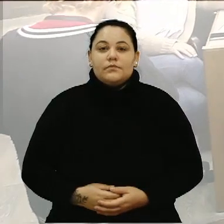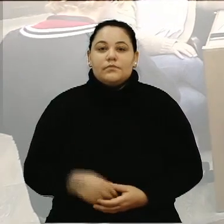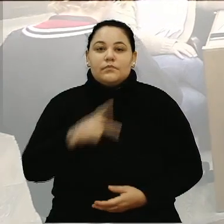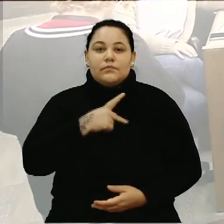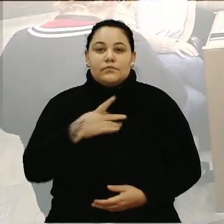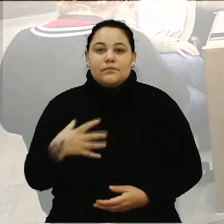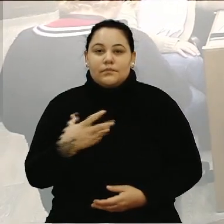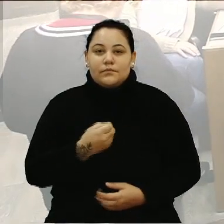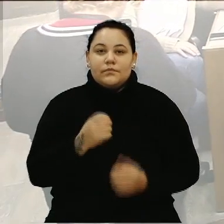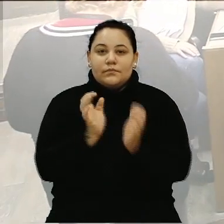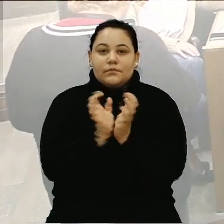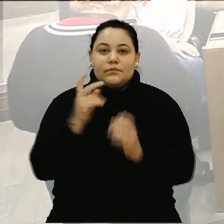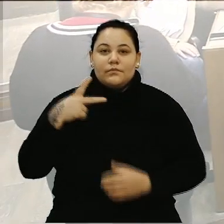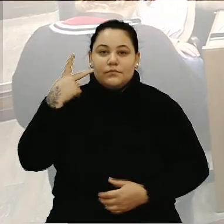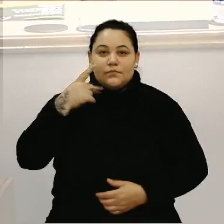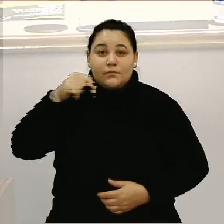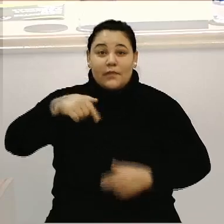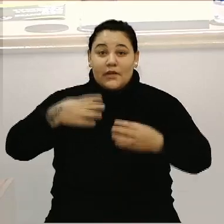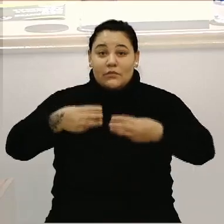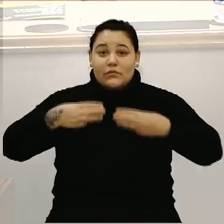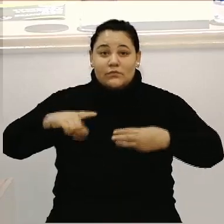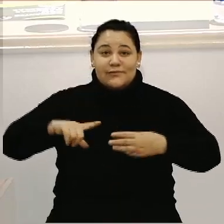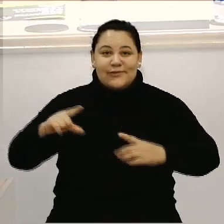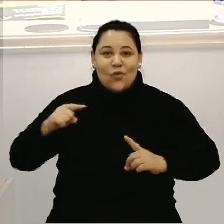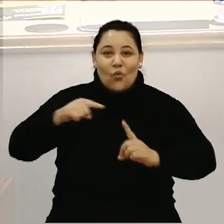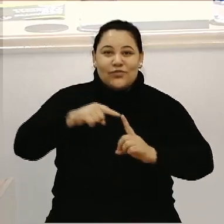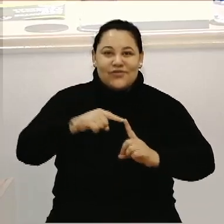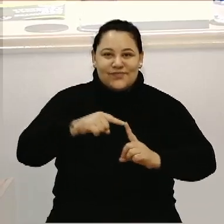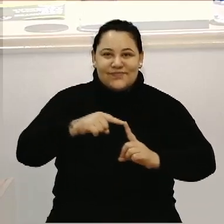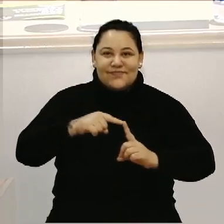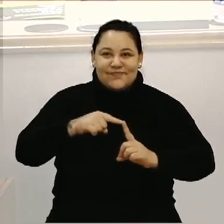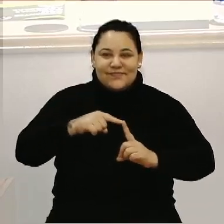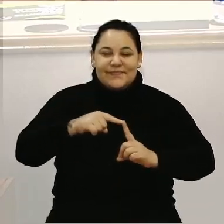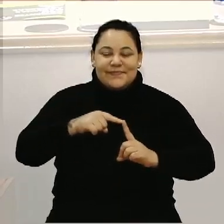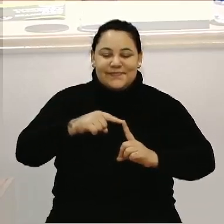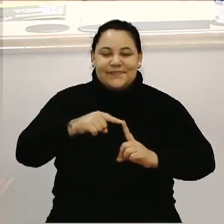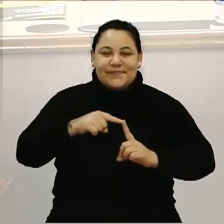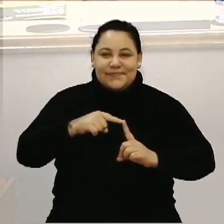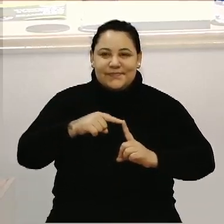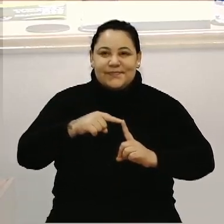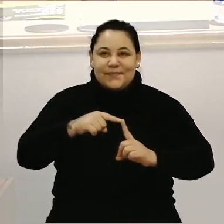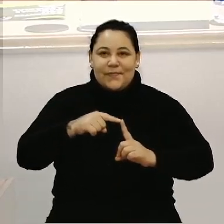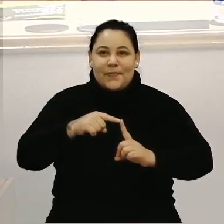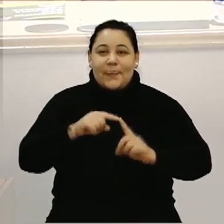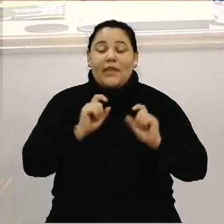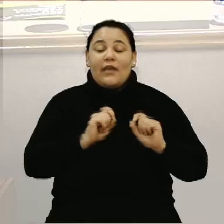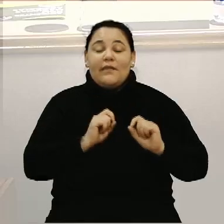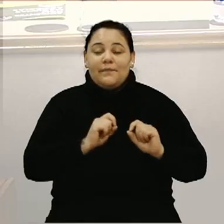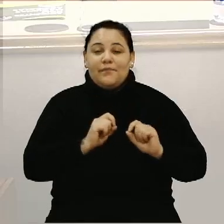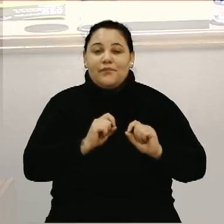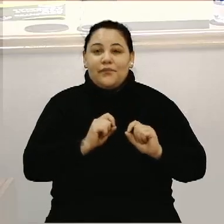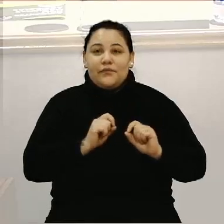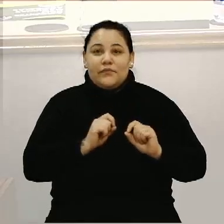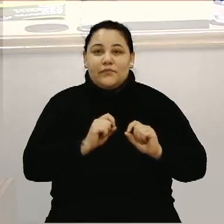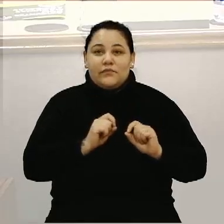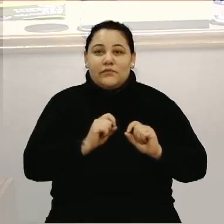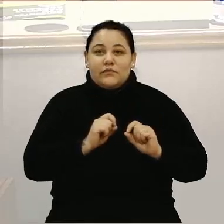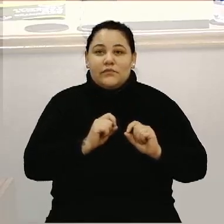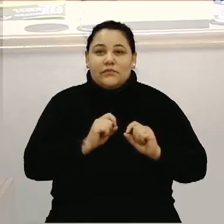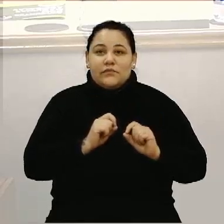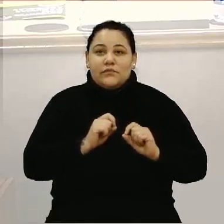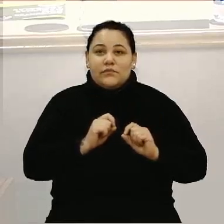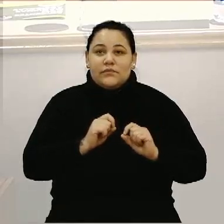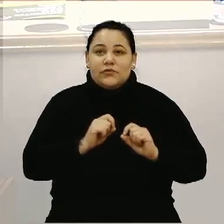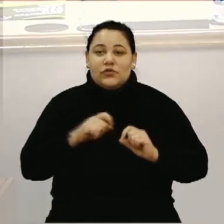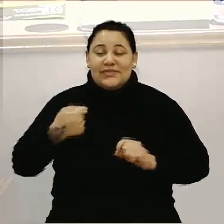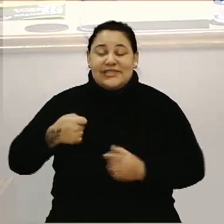colegas vereadores, essa moção visa e tem o objetivo de que pressionar a Casa